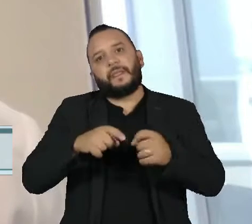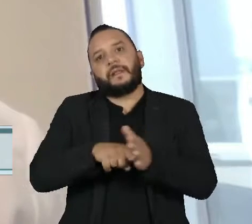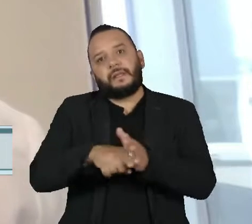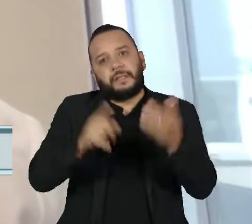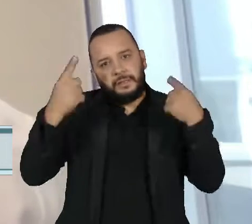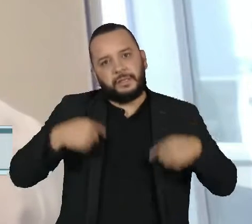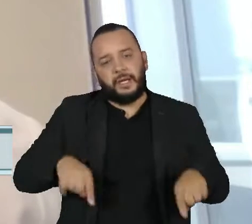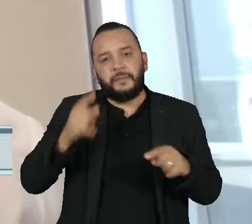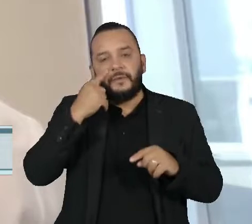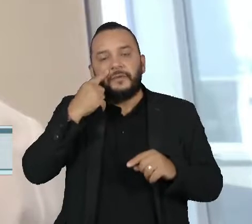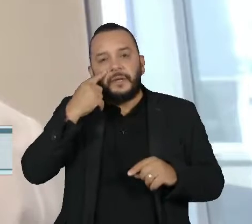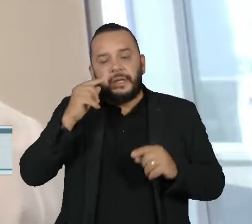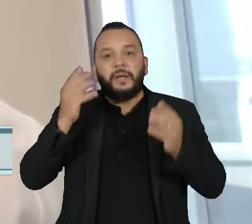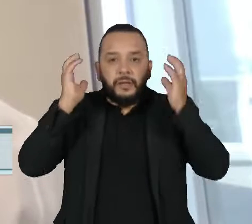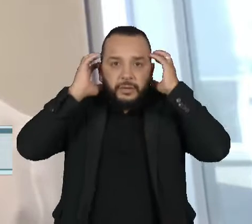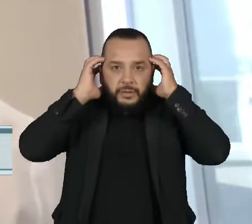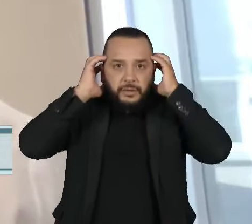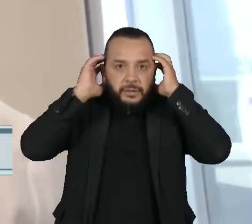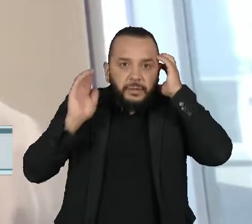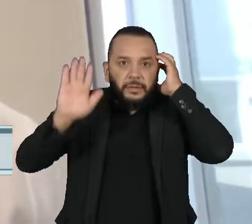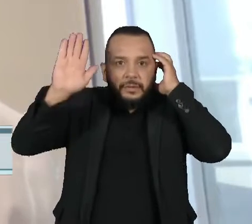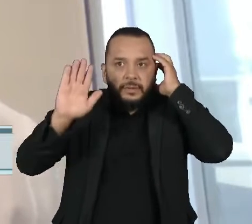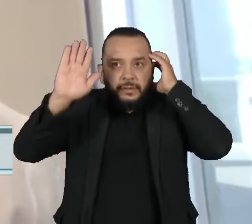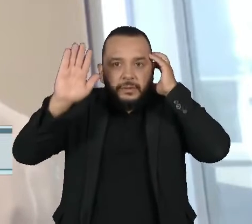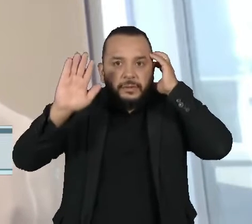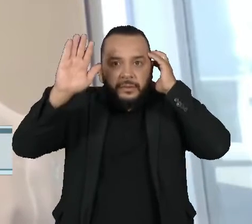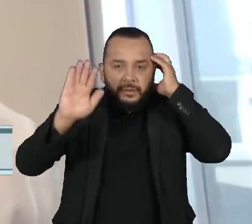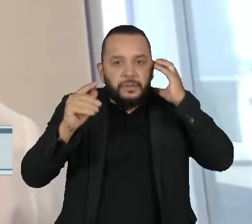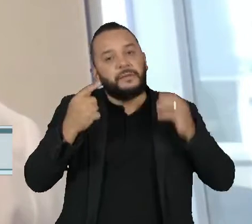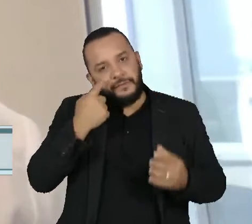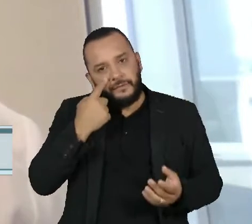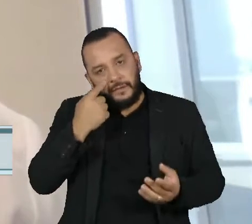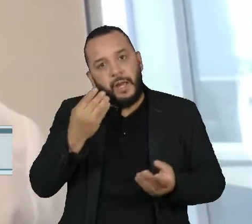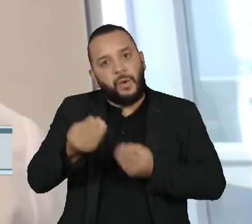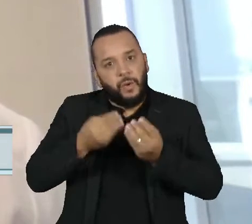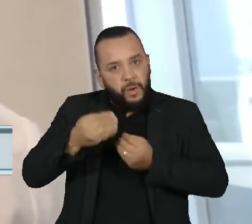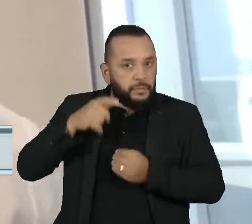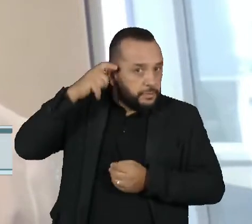exames para detectar e, eventualmente, existe tratamento de reabilitação com aparelhos de audição para essas pessoas.